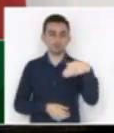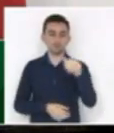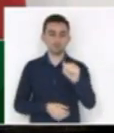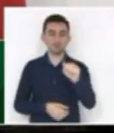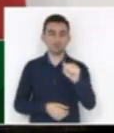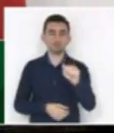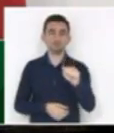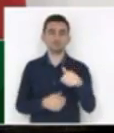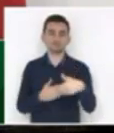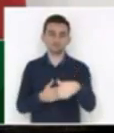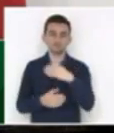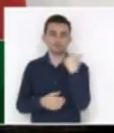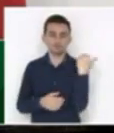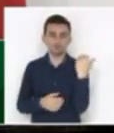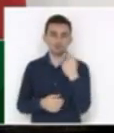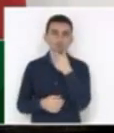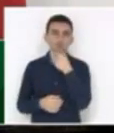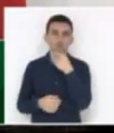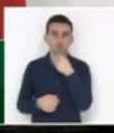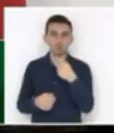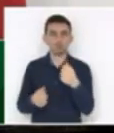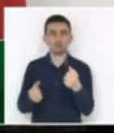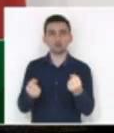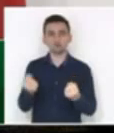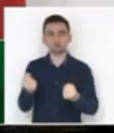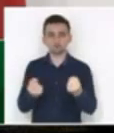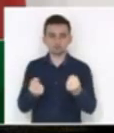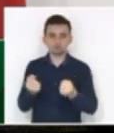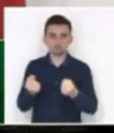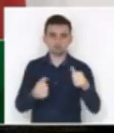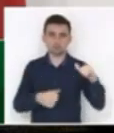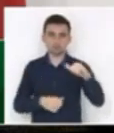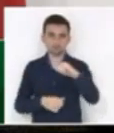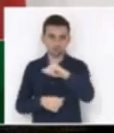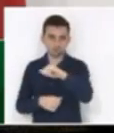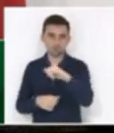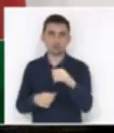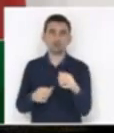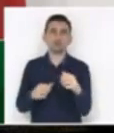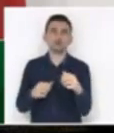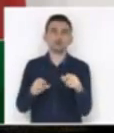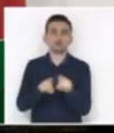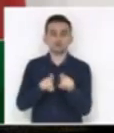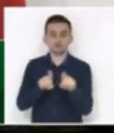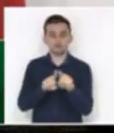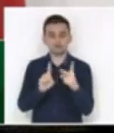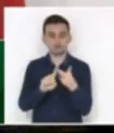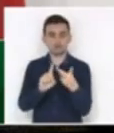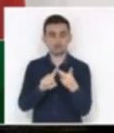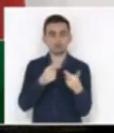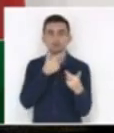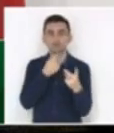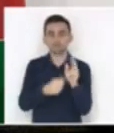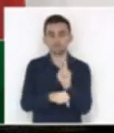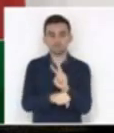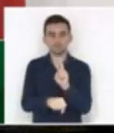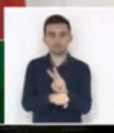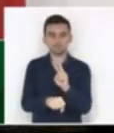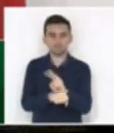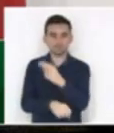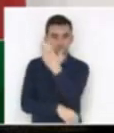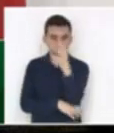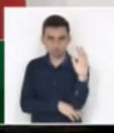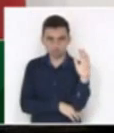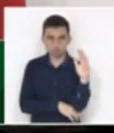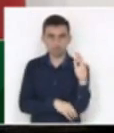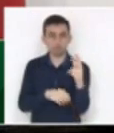morte, portanto, do piloto Marcos Costa Jardim e dos agentes ambientais federais Olavo Perim